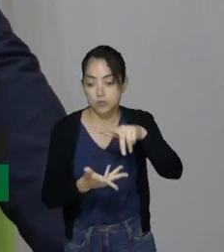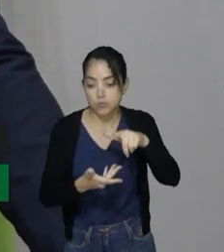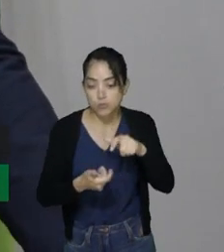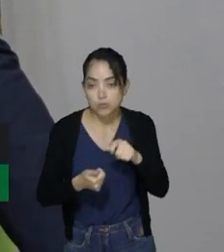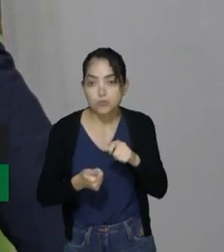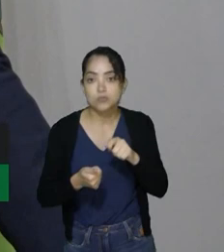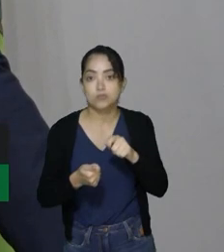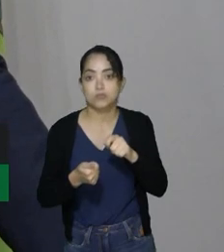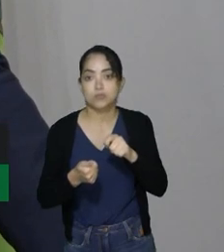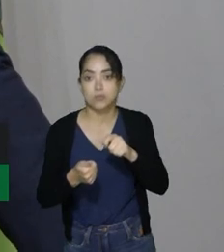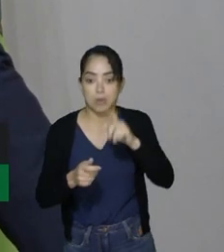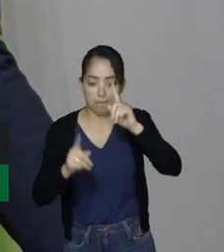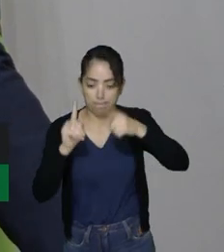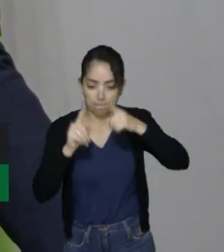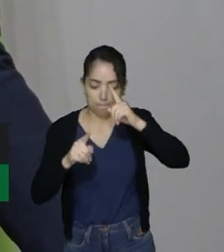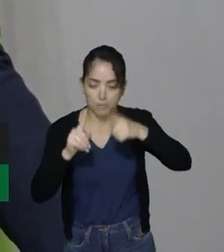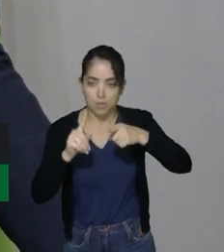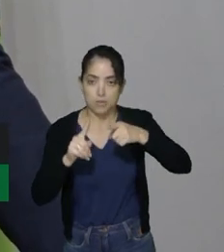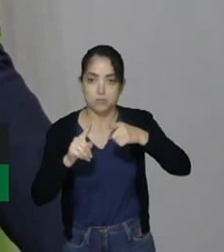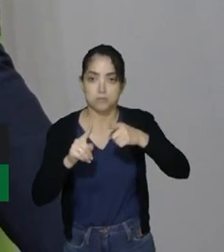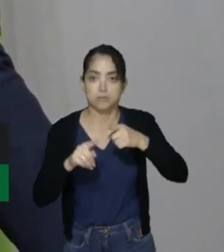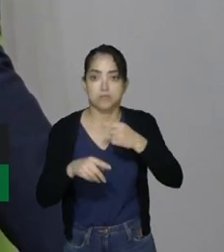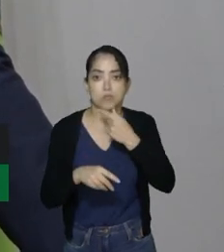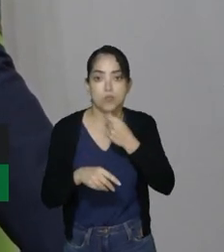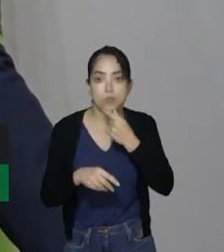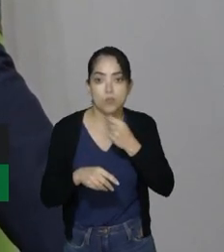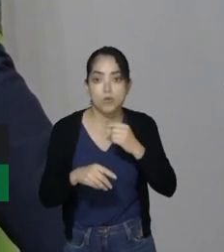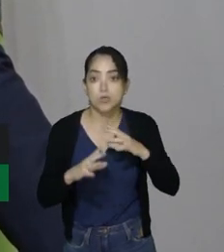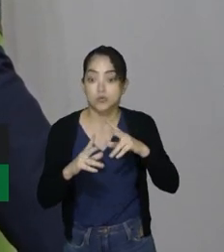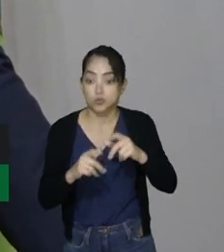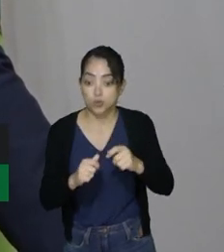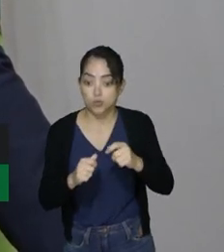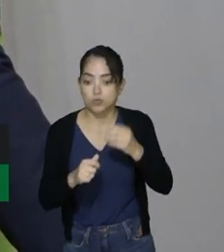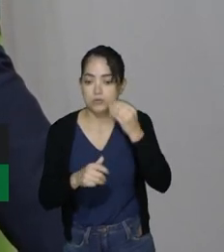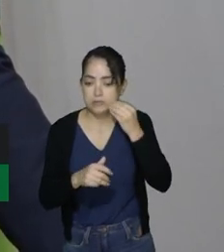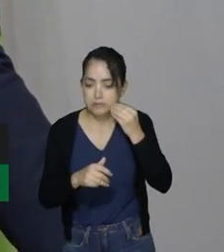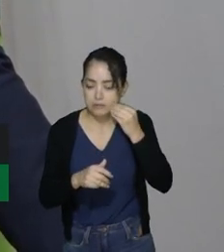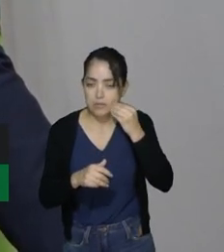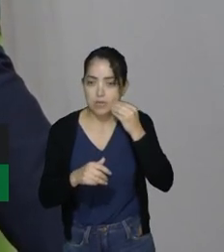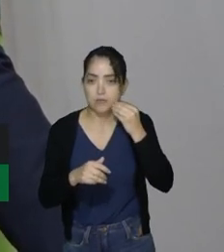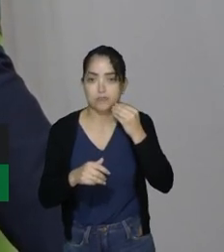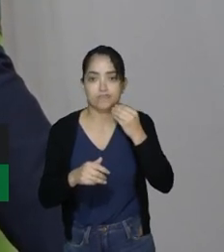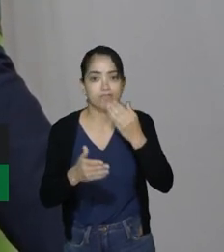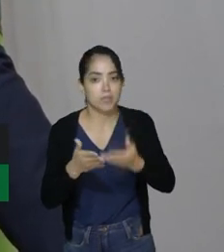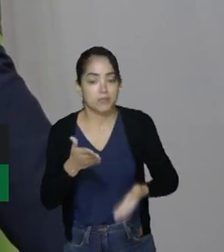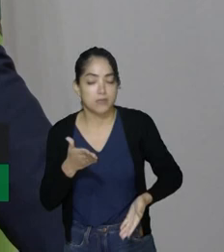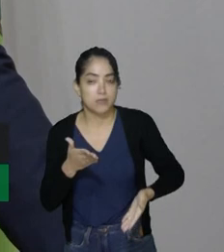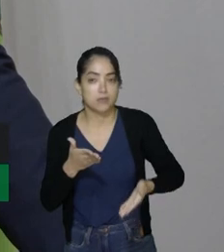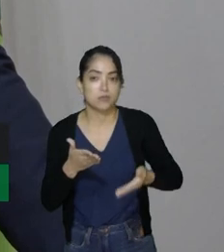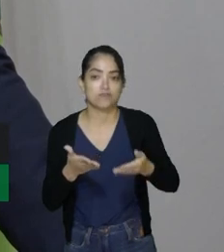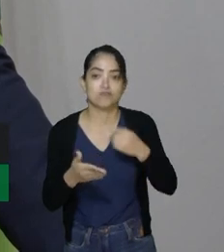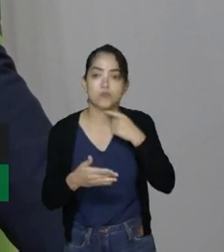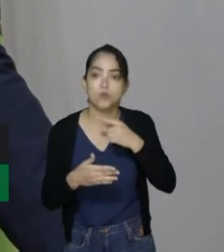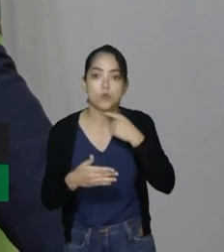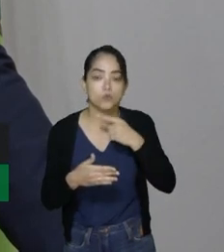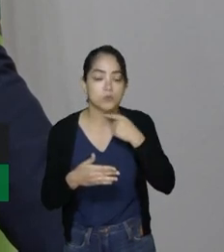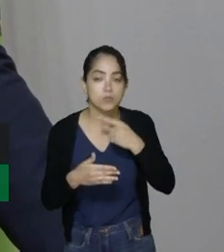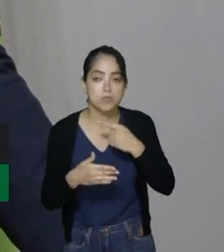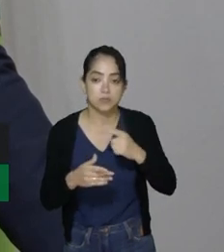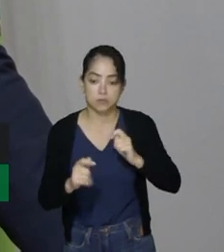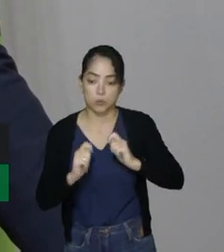o governasse sozinho, como um único homem. E todos aqueles que tentaram falharam miseravelmente. O homem não consegue se